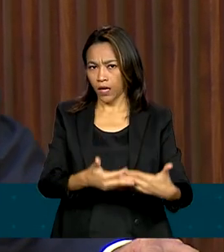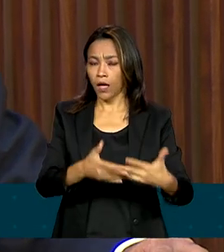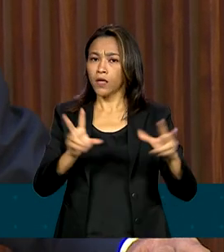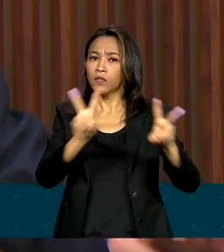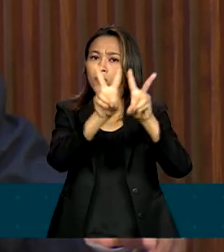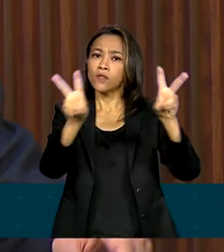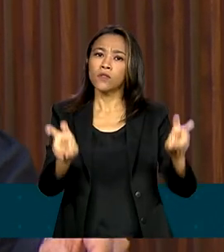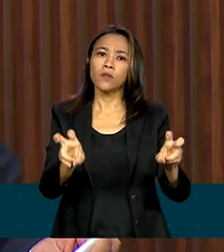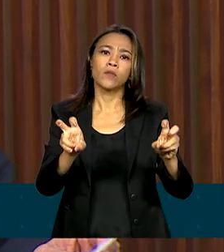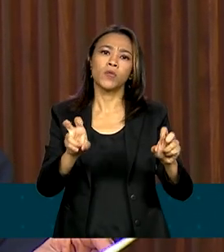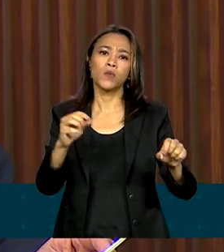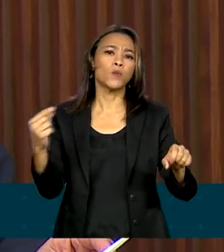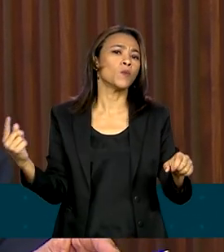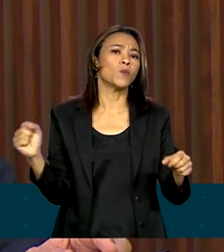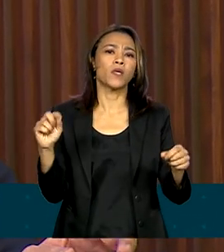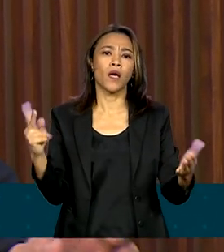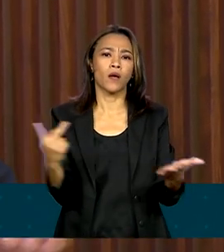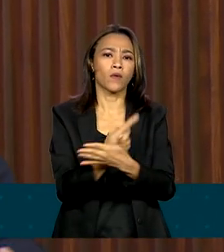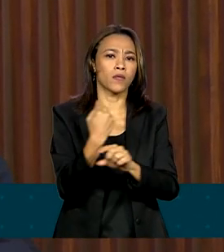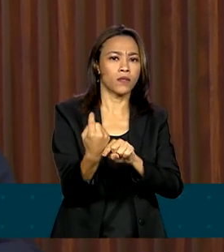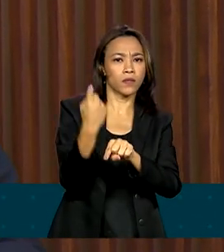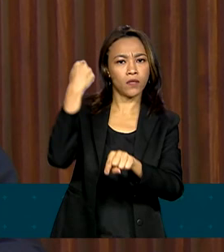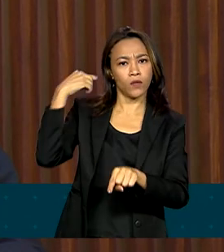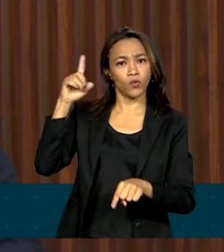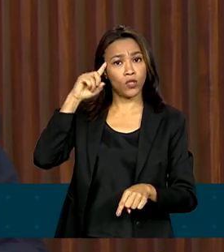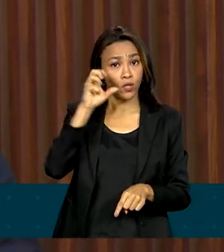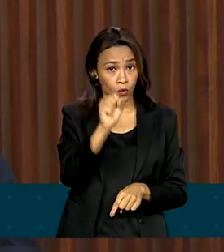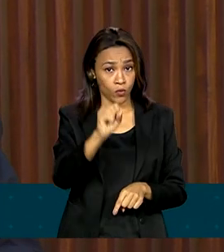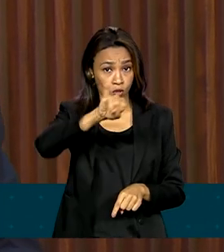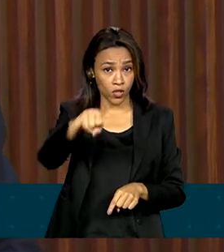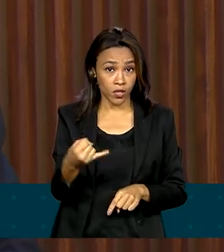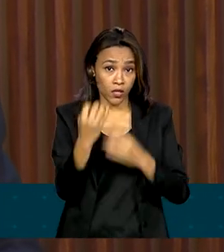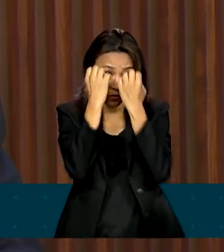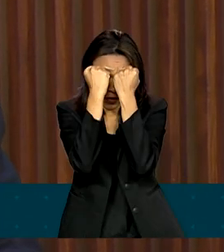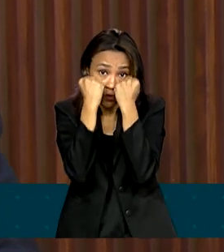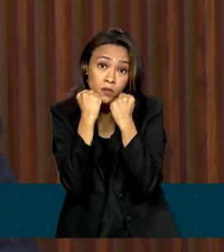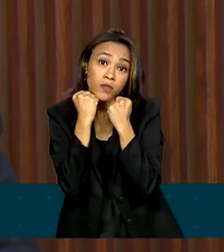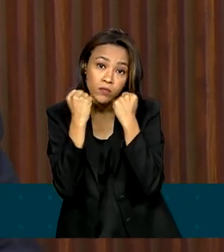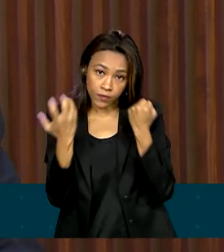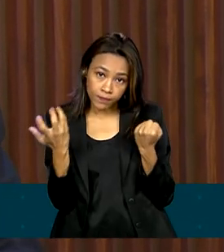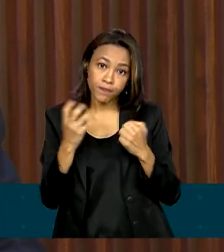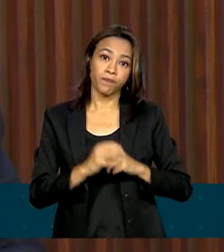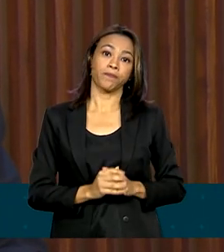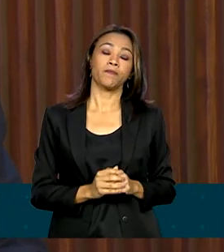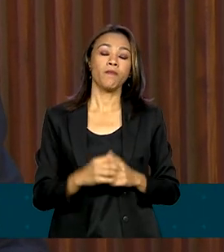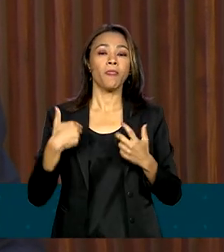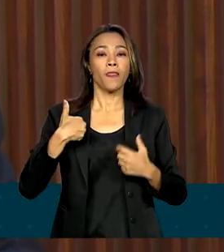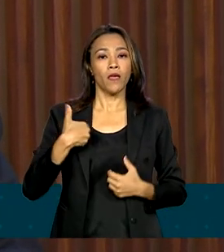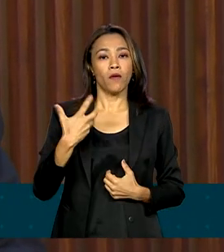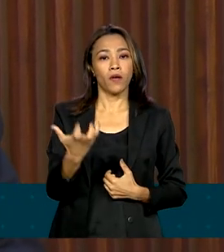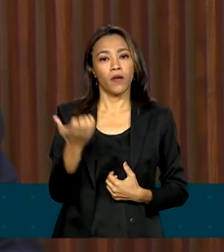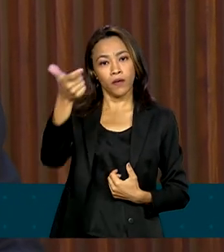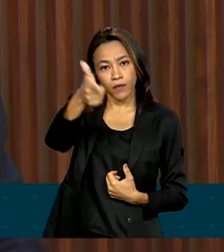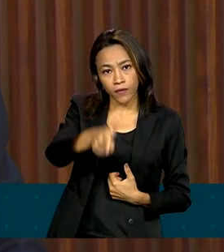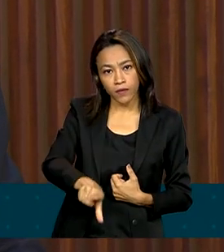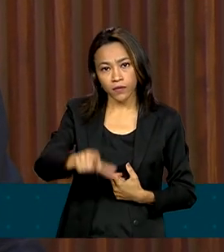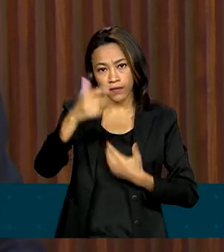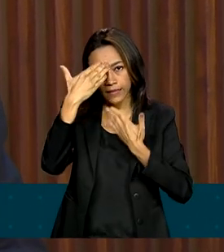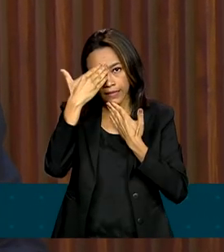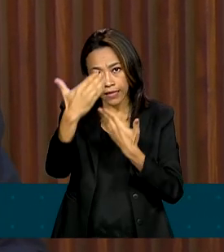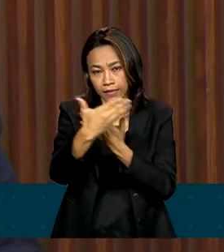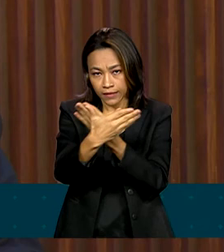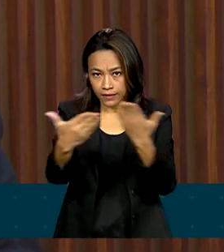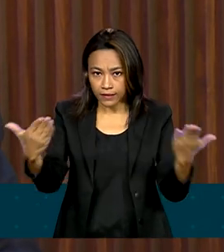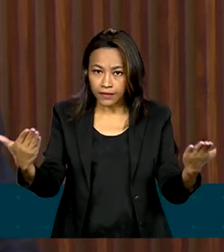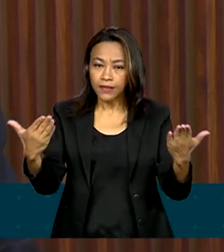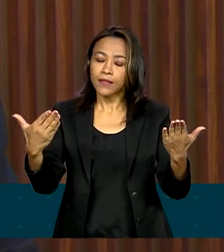atos terroristas que aconteceram no dia 8 de janeiro. E eu quero aqui, mais uma vez, agradecer a